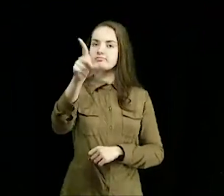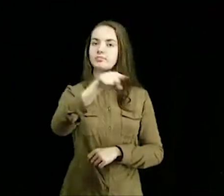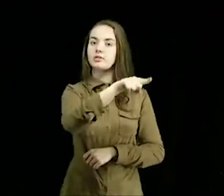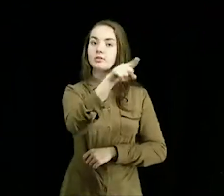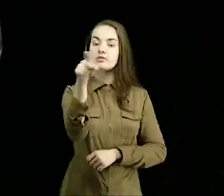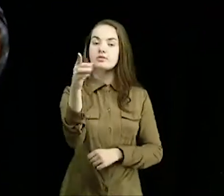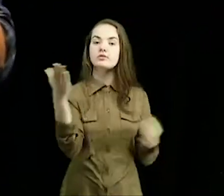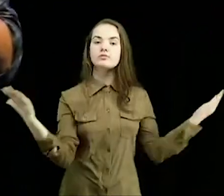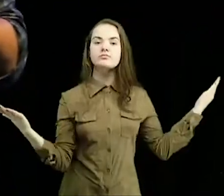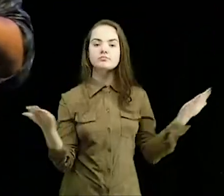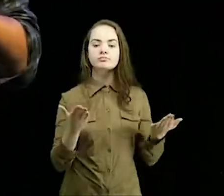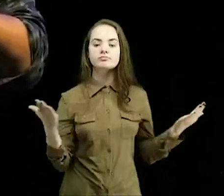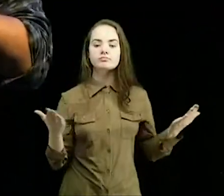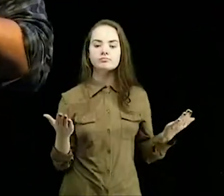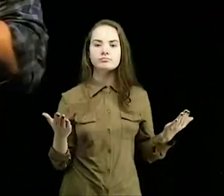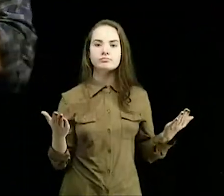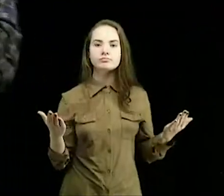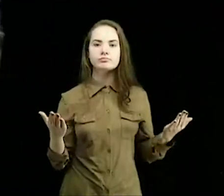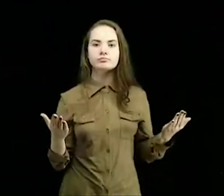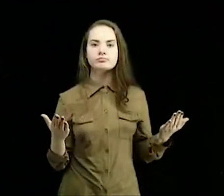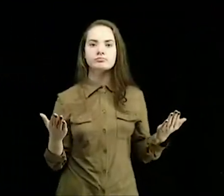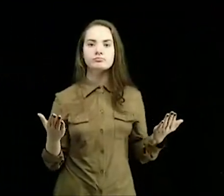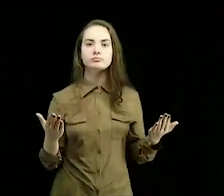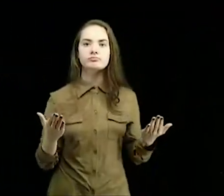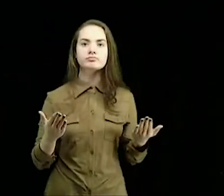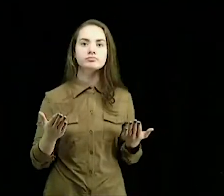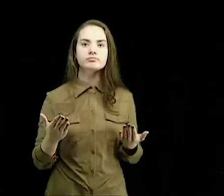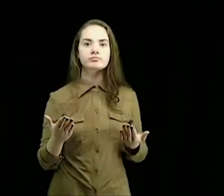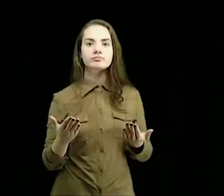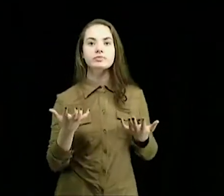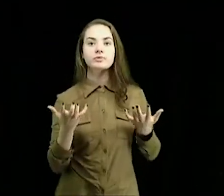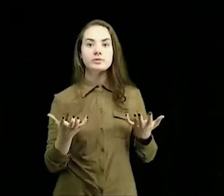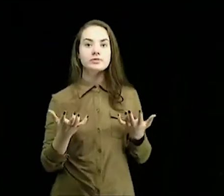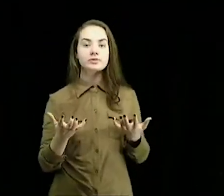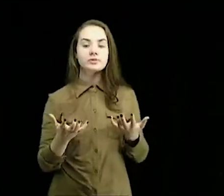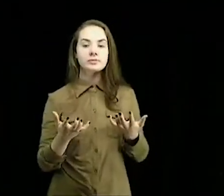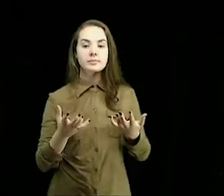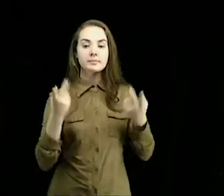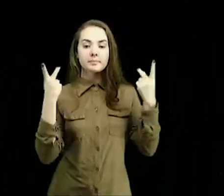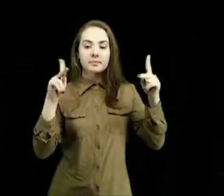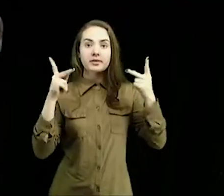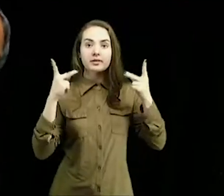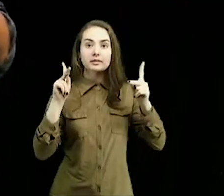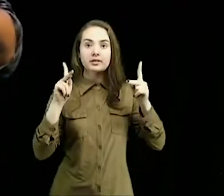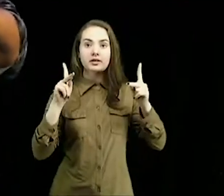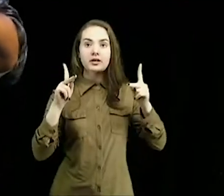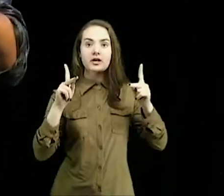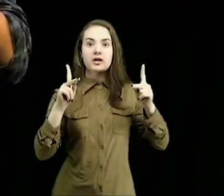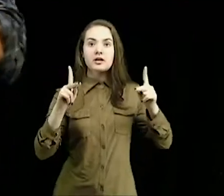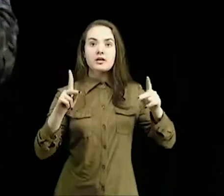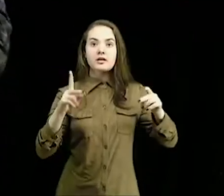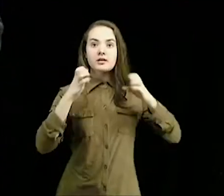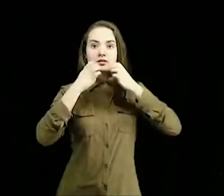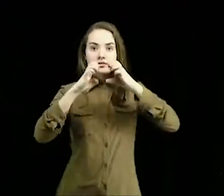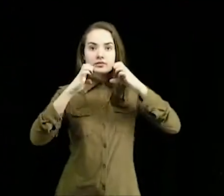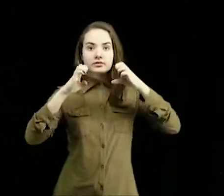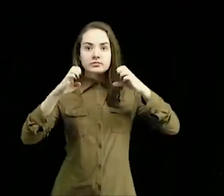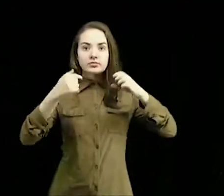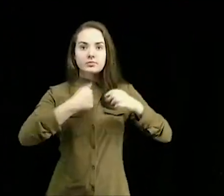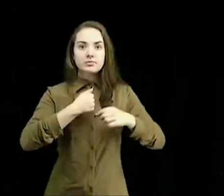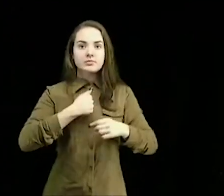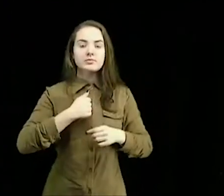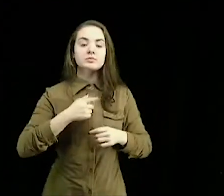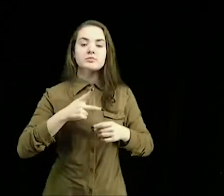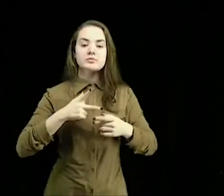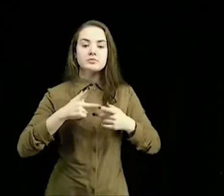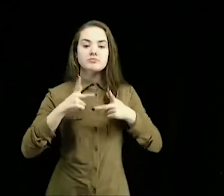hoje, eu queria que alguém pregasse o evangelho para mim com tanta clareza, como hoje é pregado nesses dias, em tudo